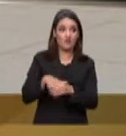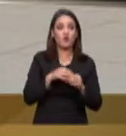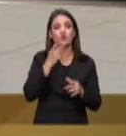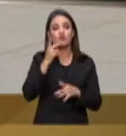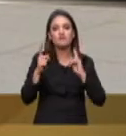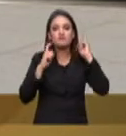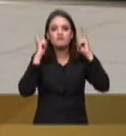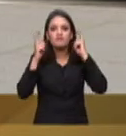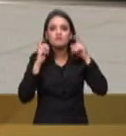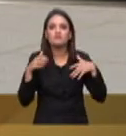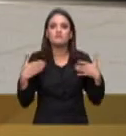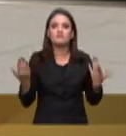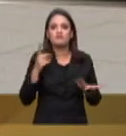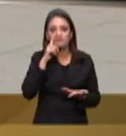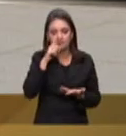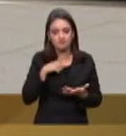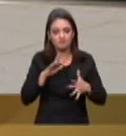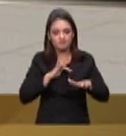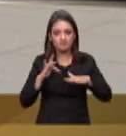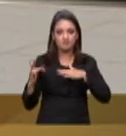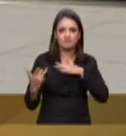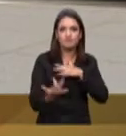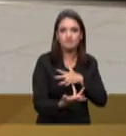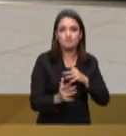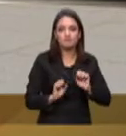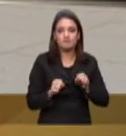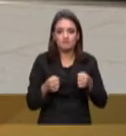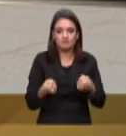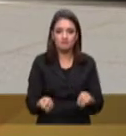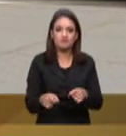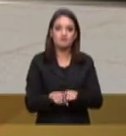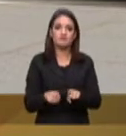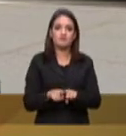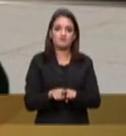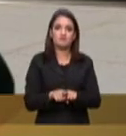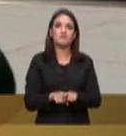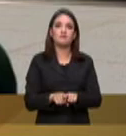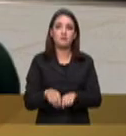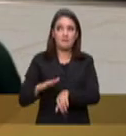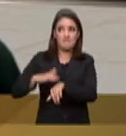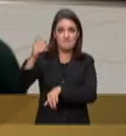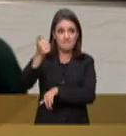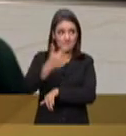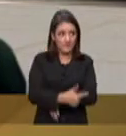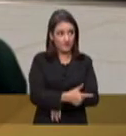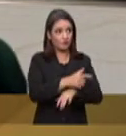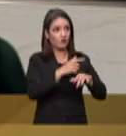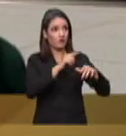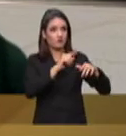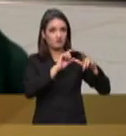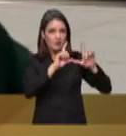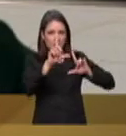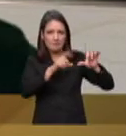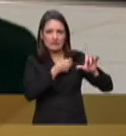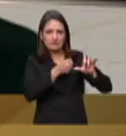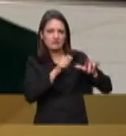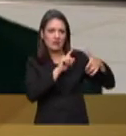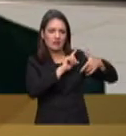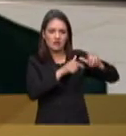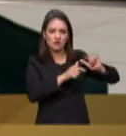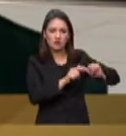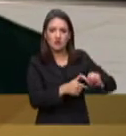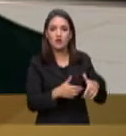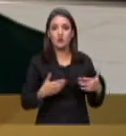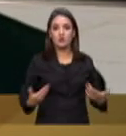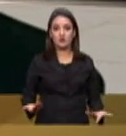associados ao fortalecimento das redes sociais em detrimento dos veículos de mídia tradicional. Não há dúvidas de que a circulação de informações nas